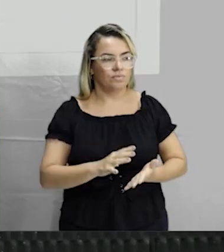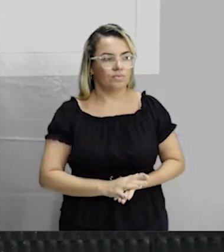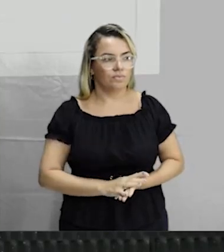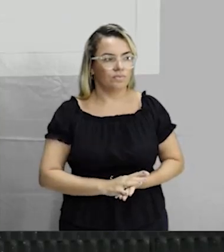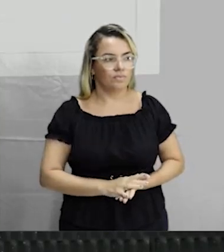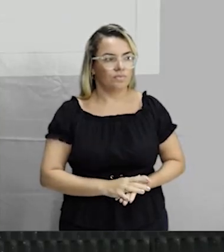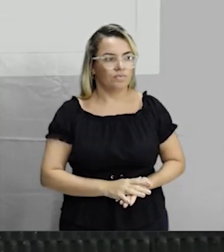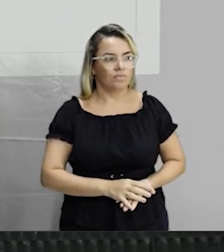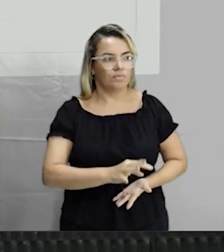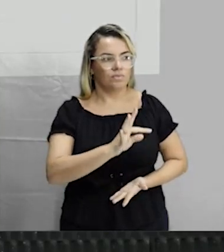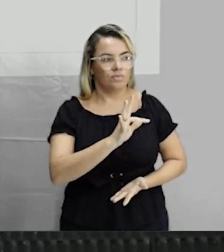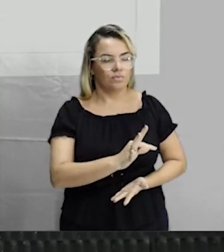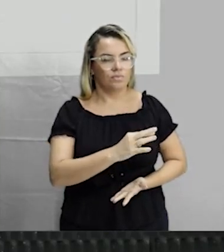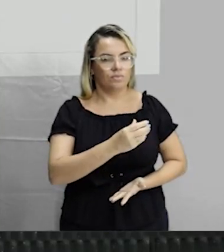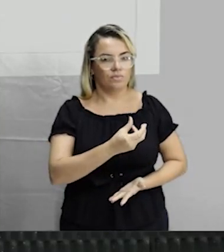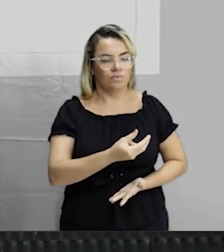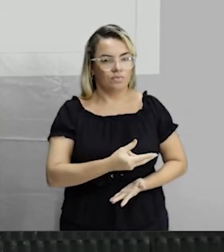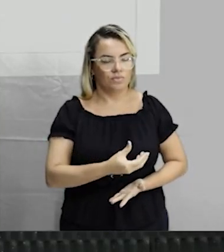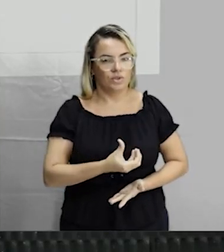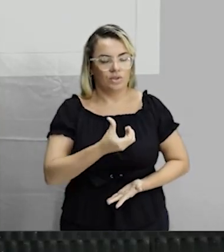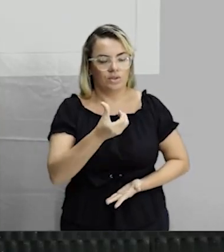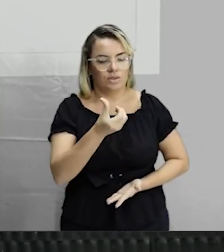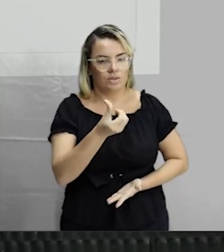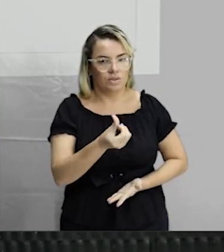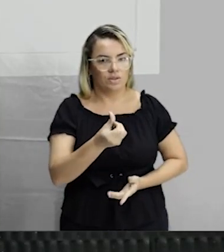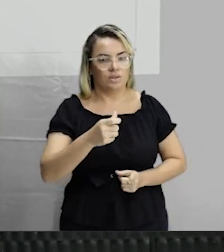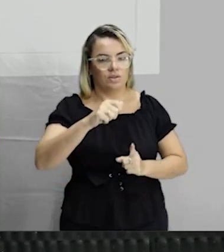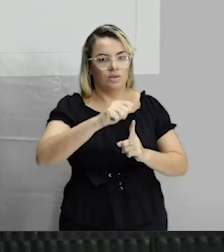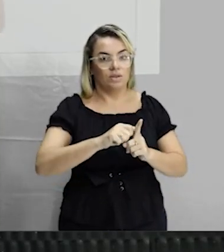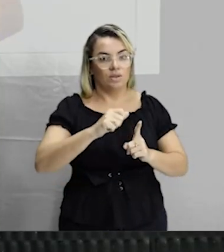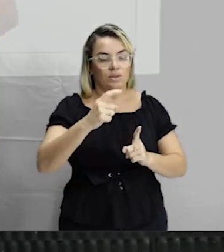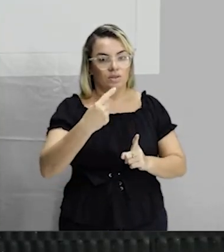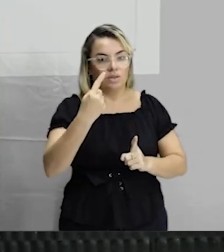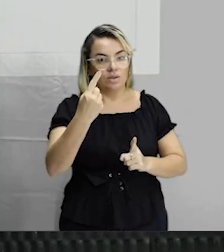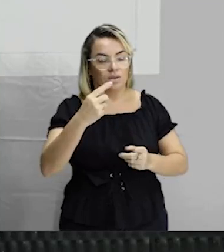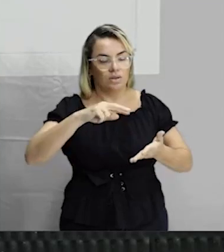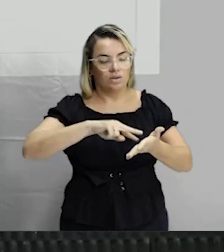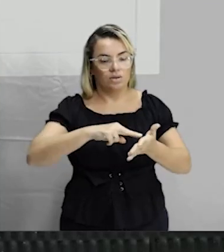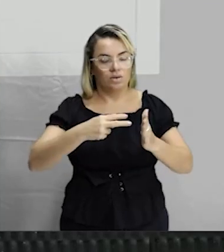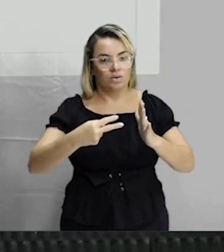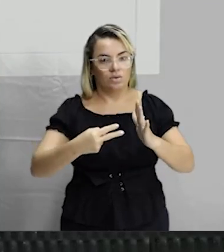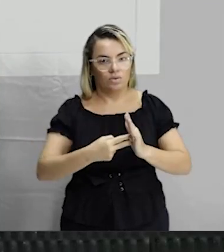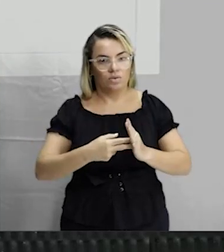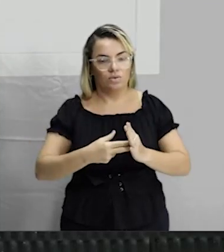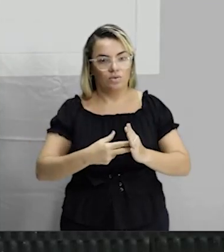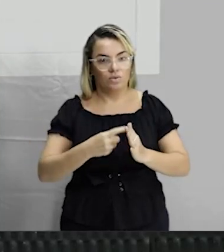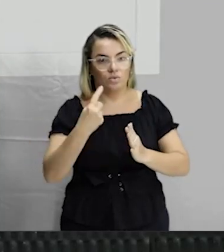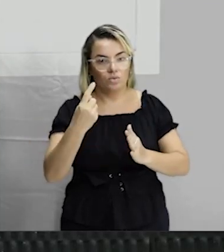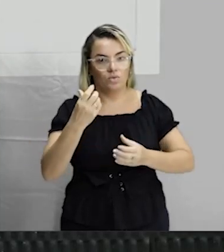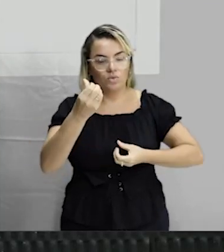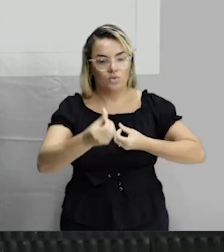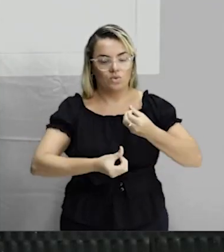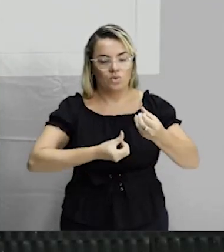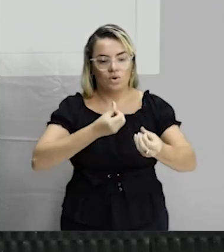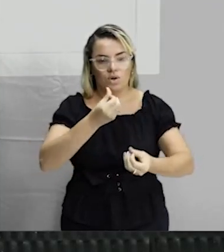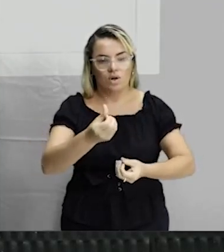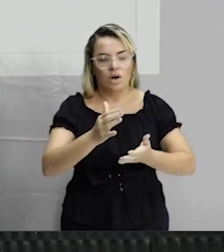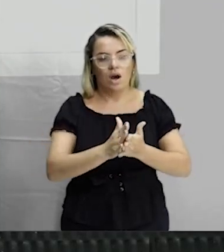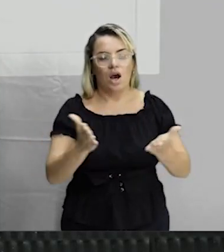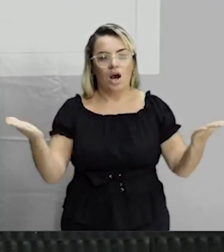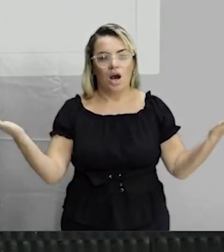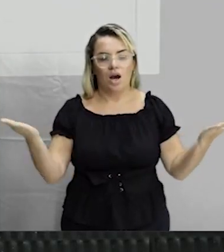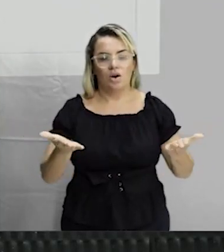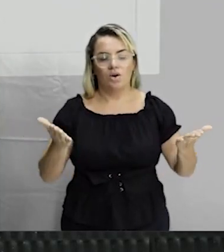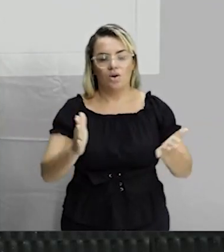um semestre, certinho? Então nós vamos aqui só jogar os valores aí na fórmula, né?